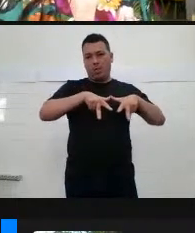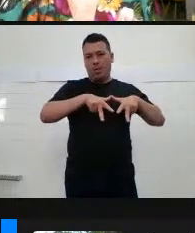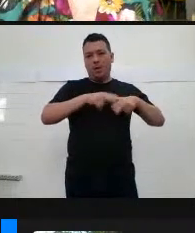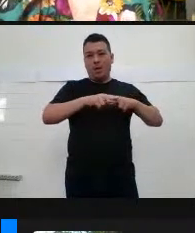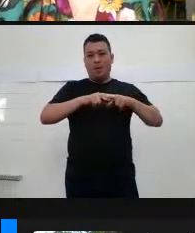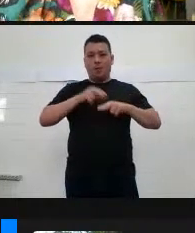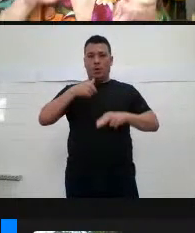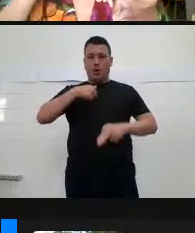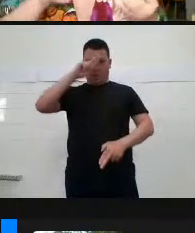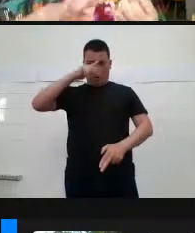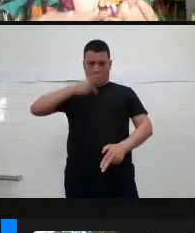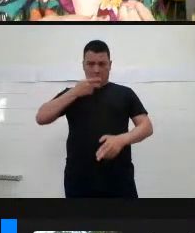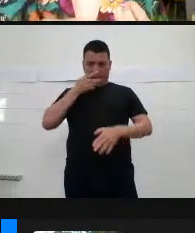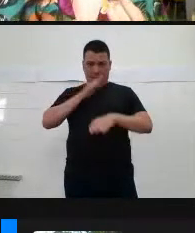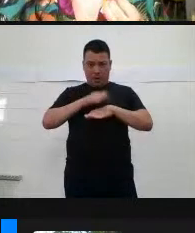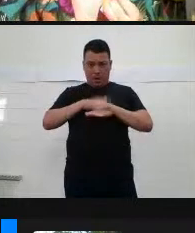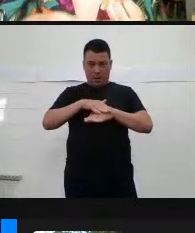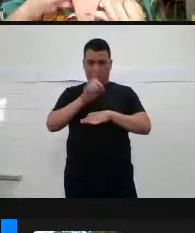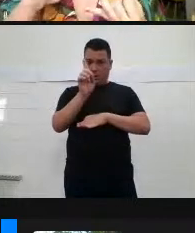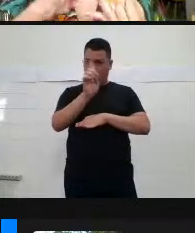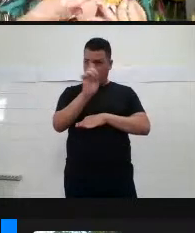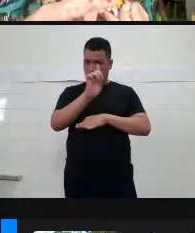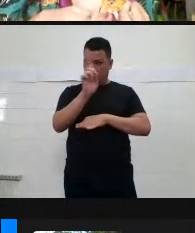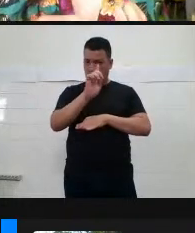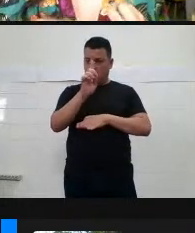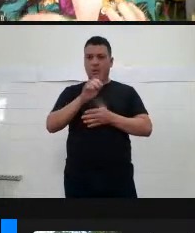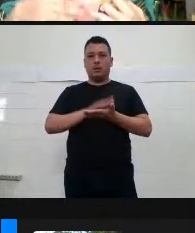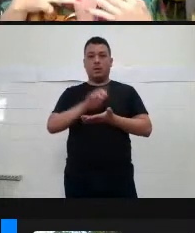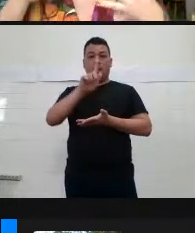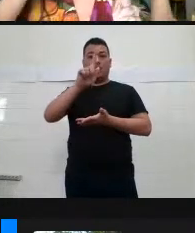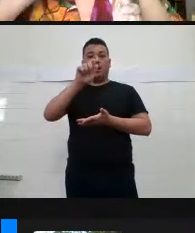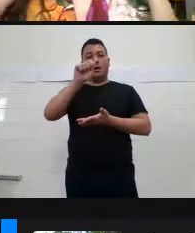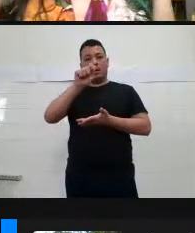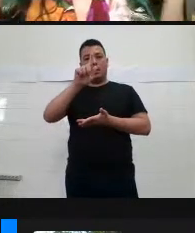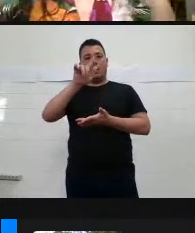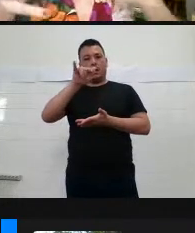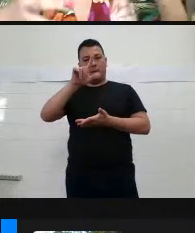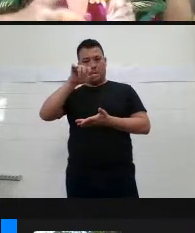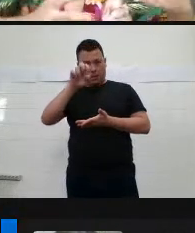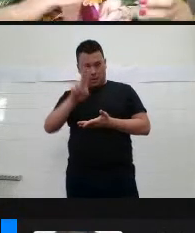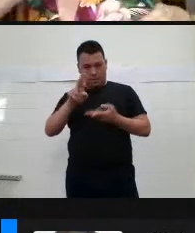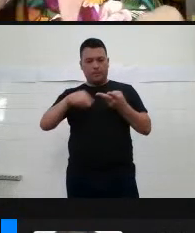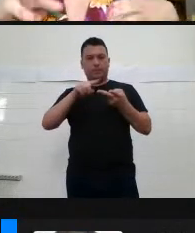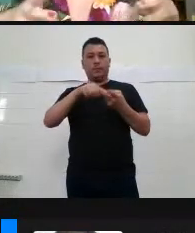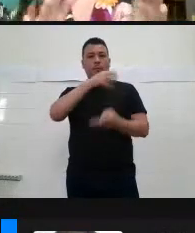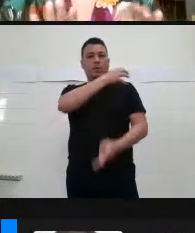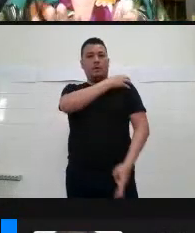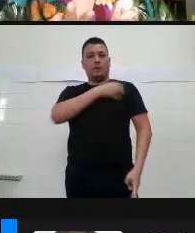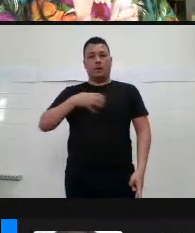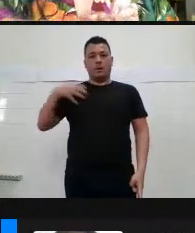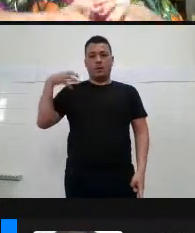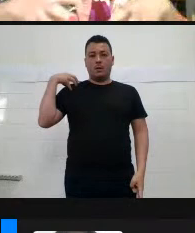isso sozinha, né? Galeno, Aristóteles, então uma série de